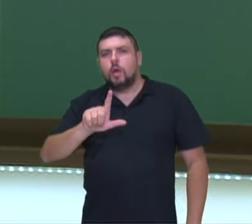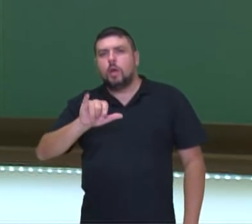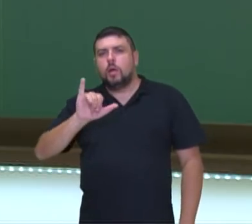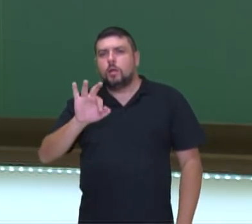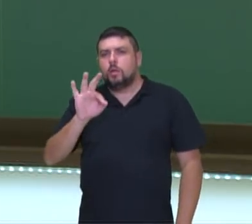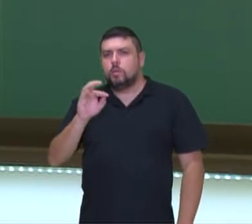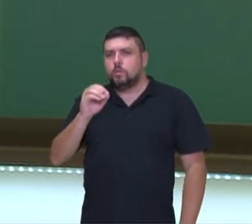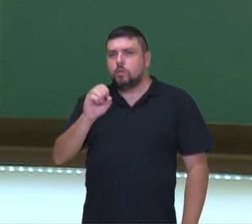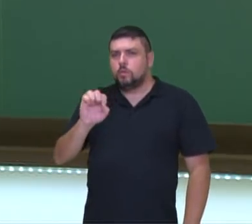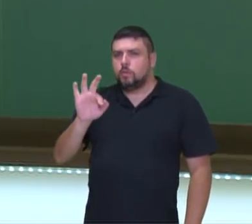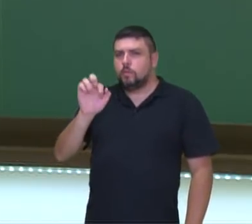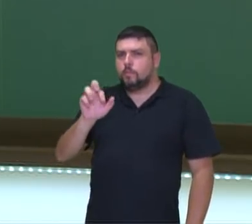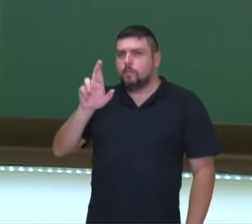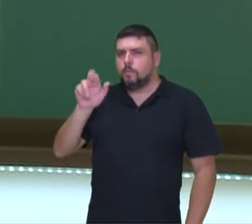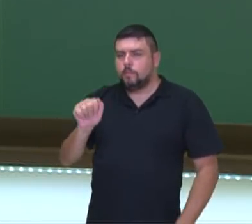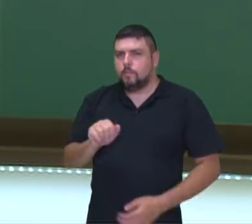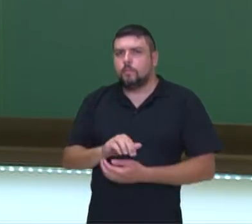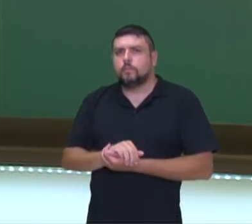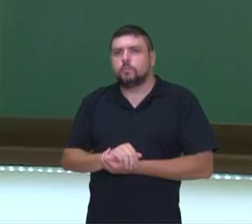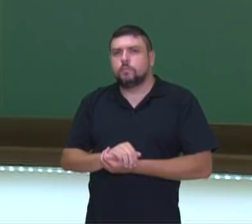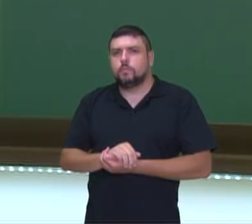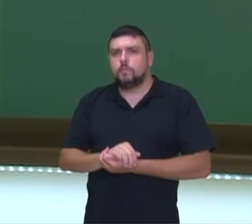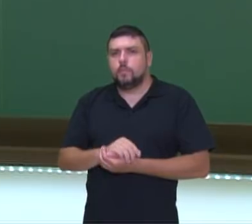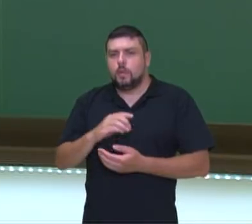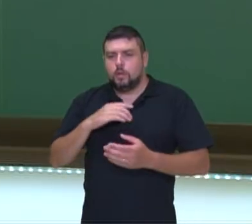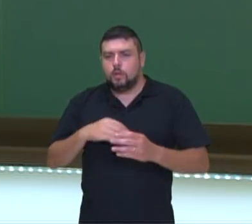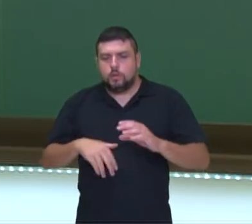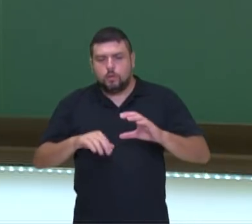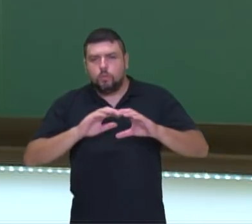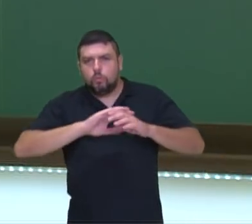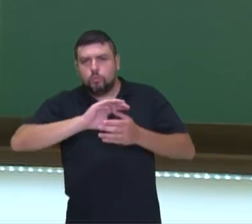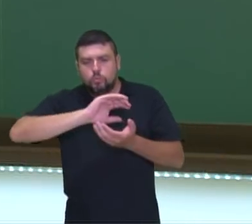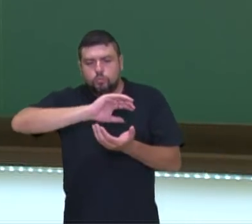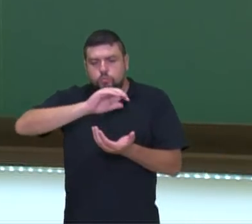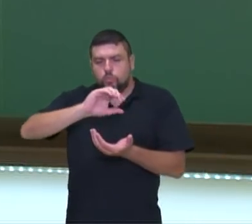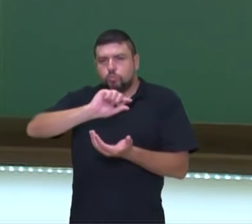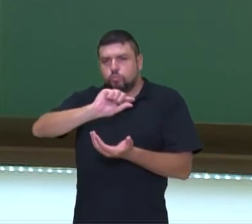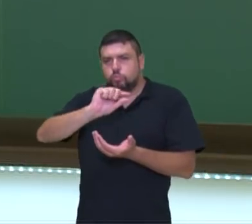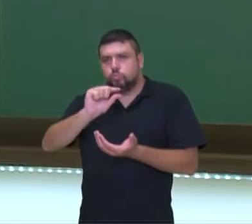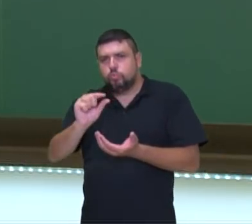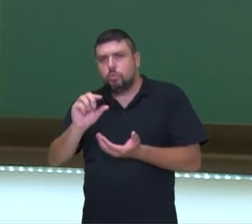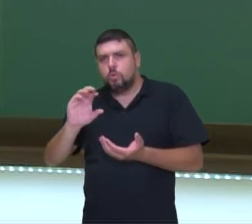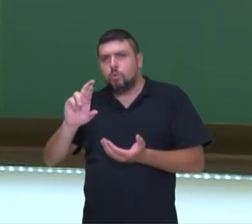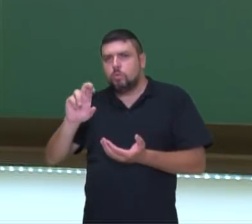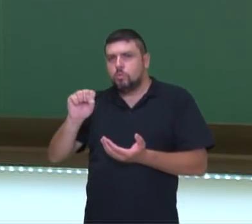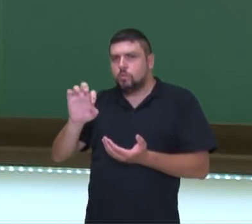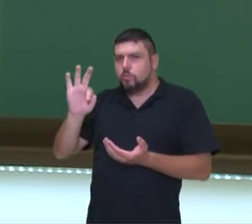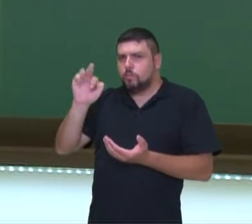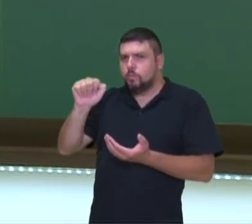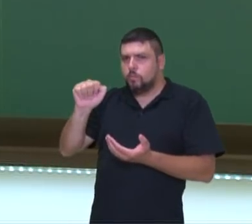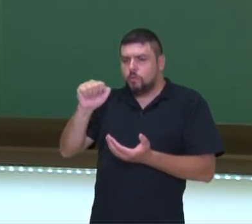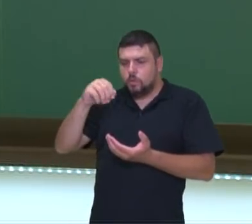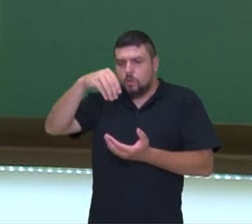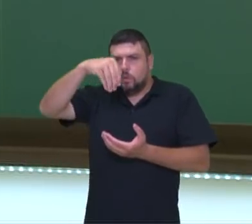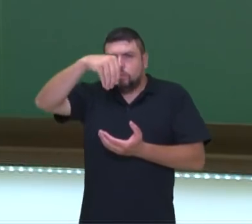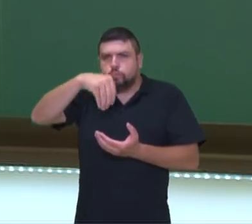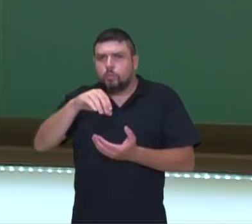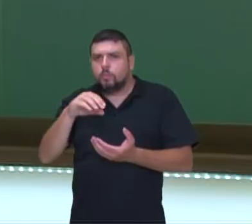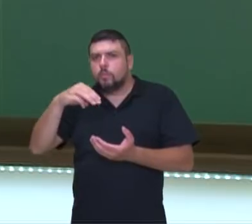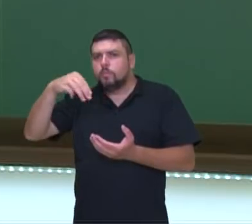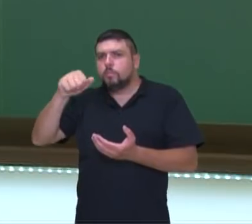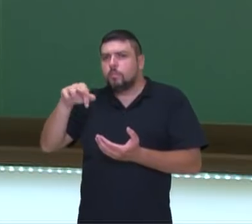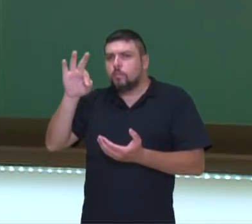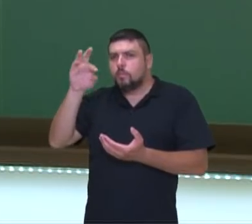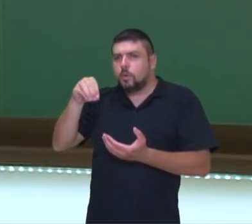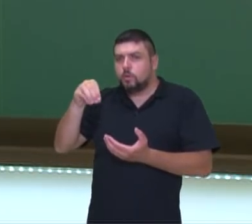três regiões. A mais externa, crosta, a intermediária, o manto, e a mais interna, o